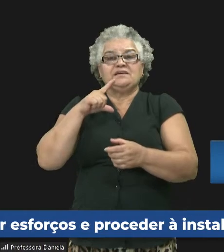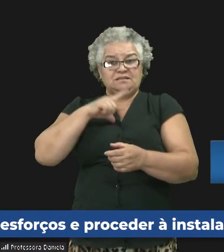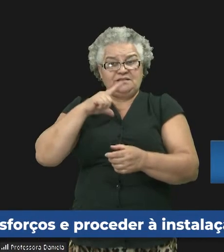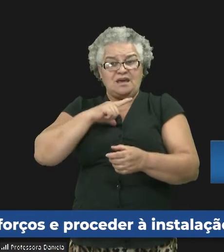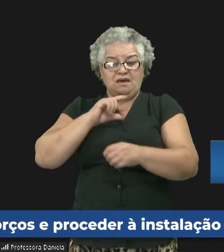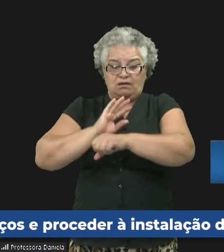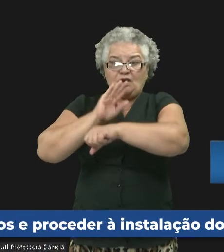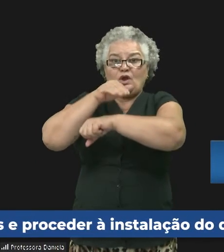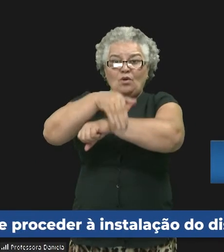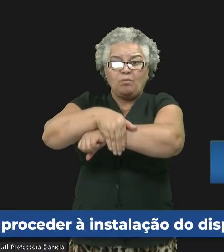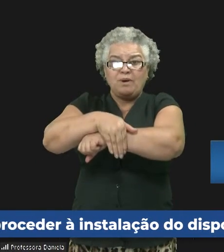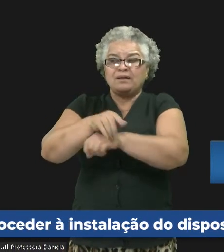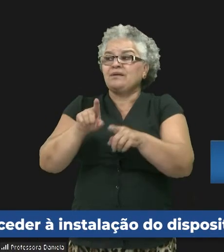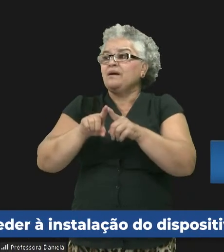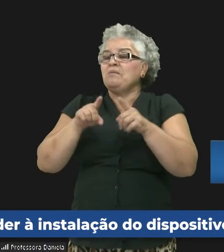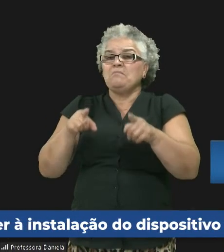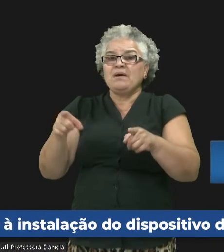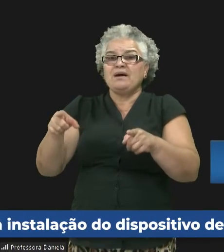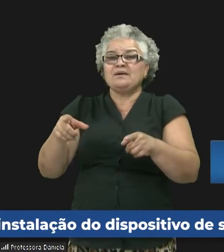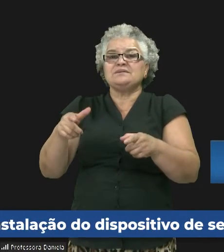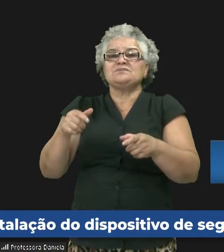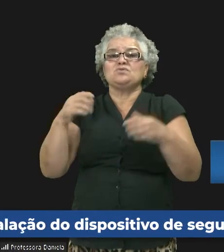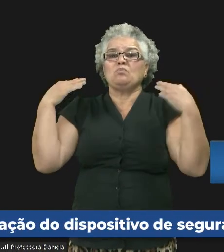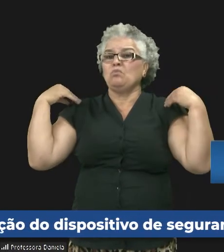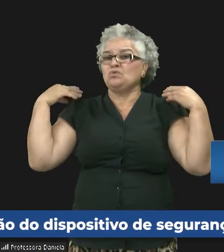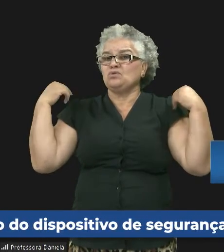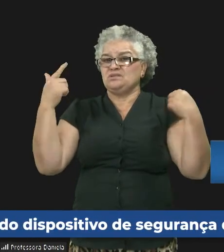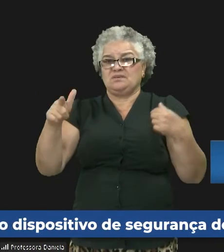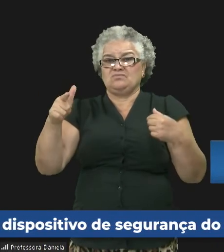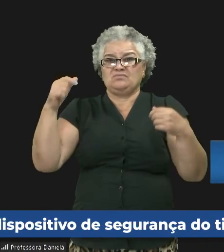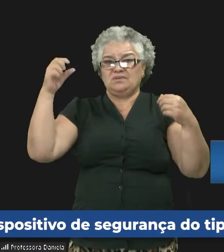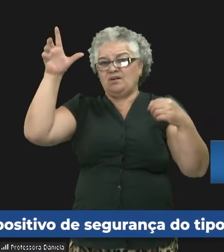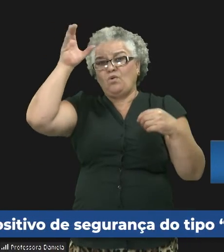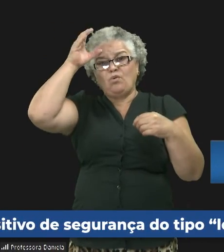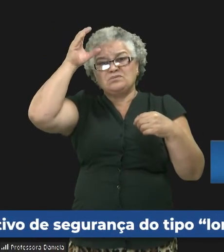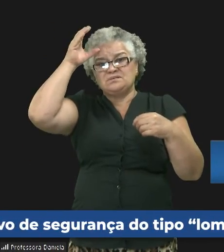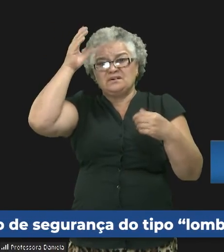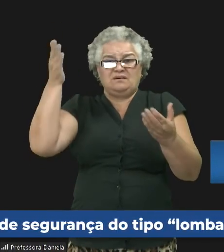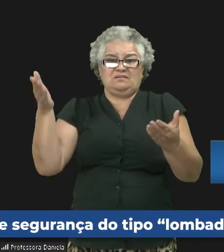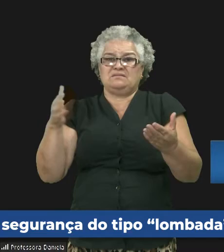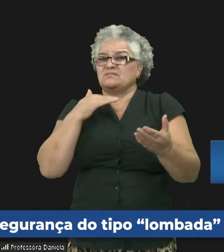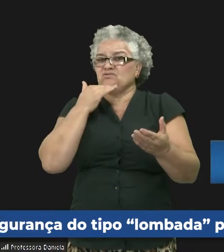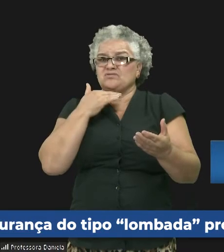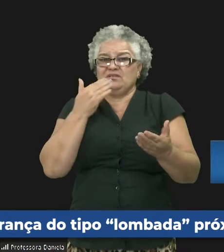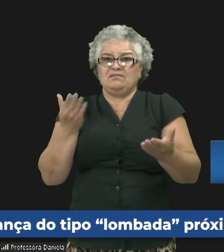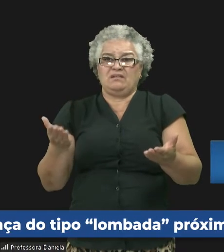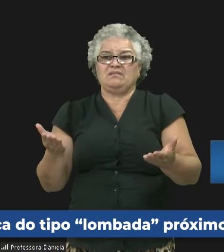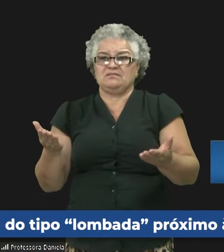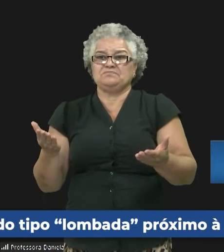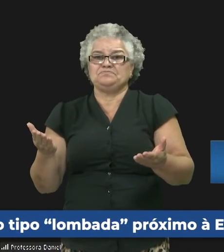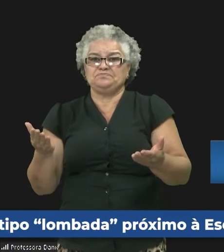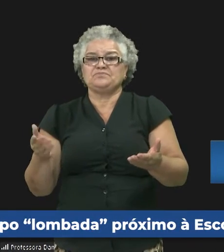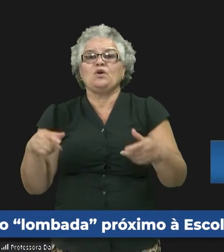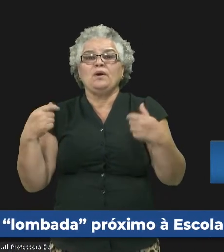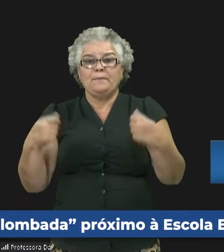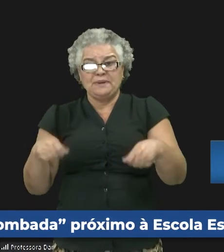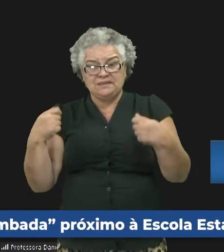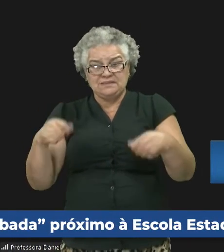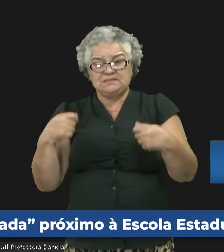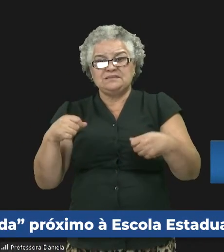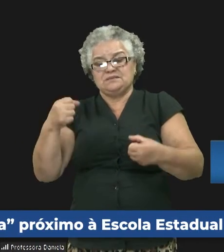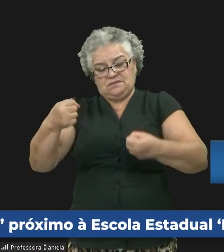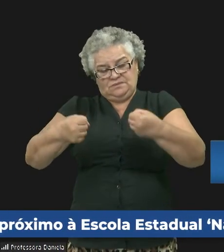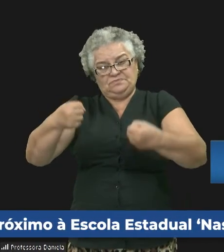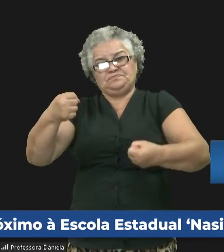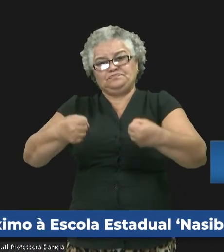motorista que ali tem escola, tem alunos, são crianças, são jovens. E realmente essa